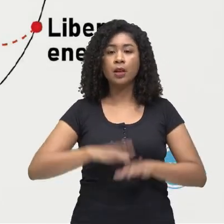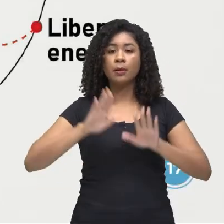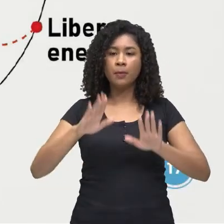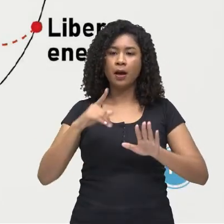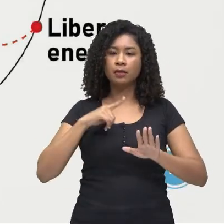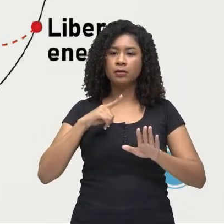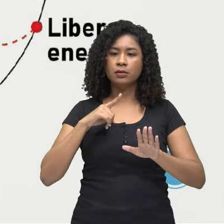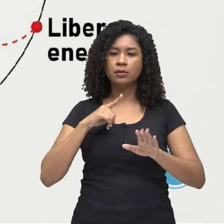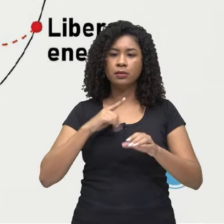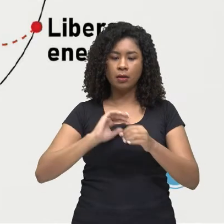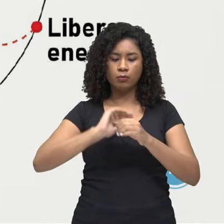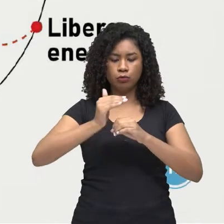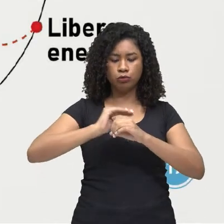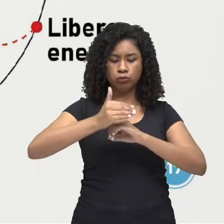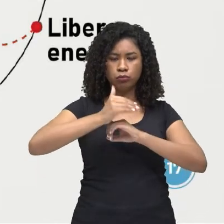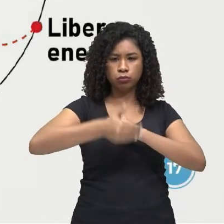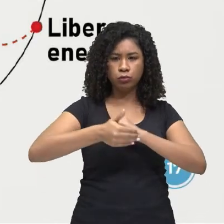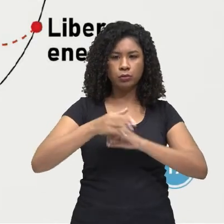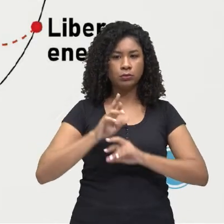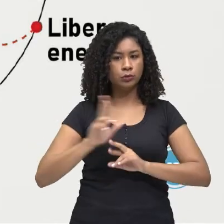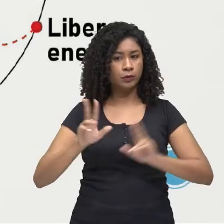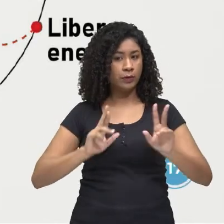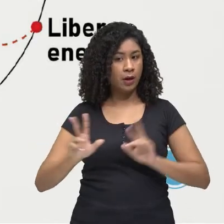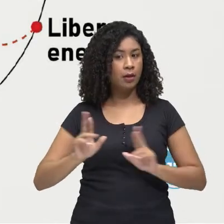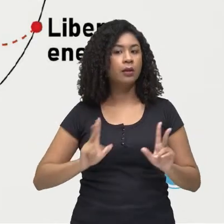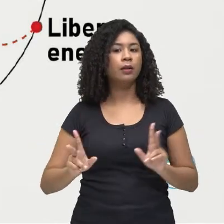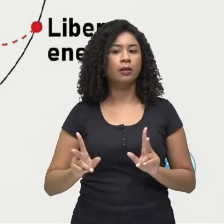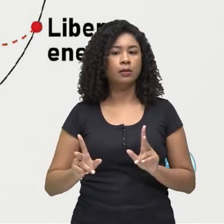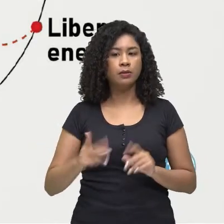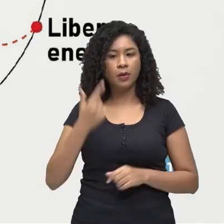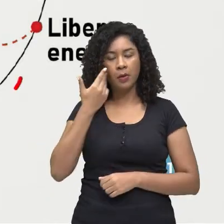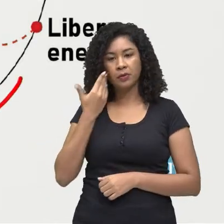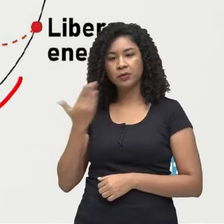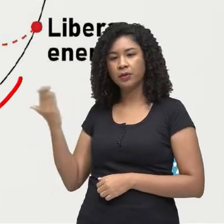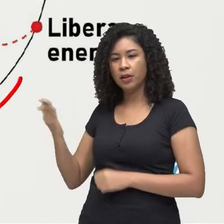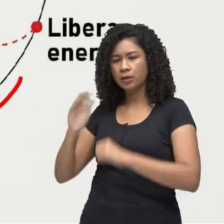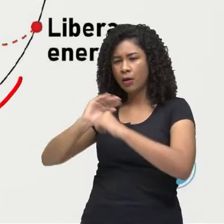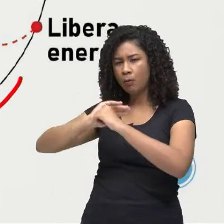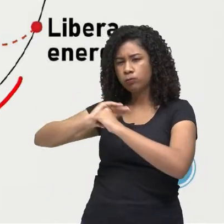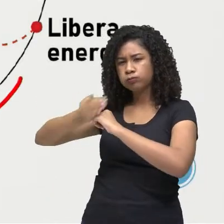camadas eletrônicas. Então, cada linha dessa aqui, da minha